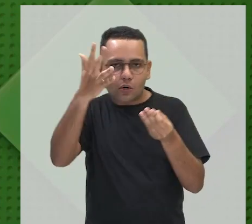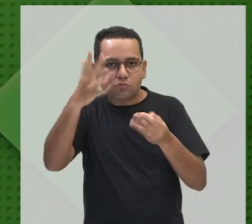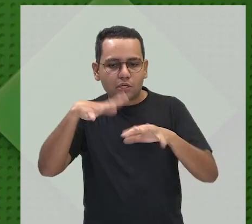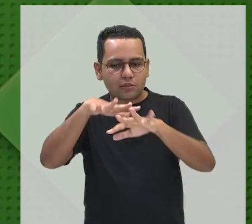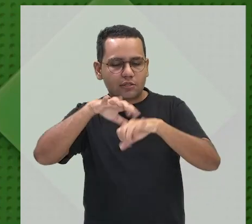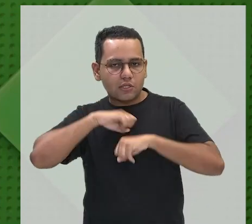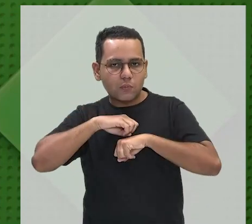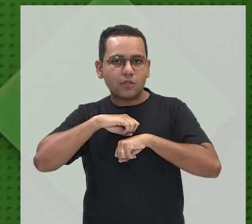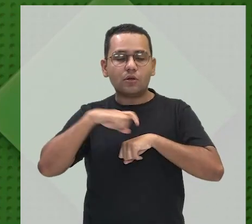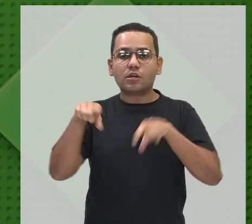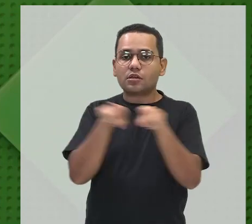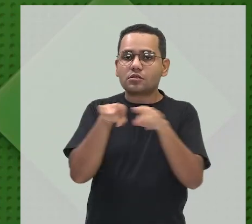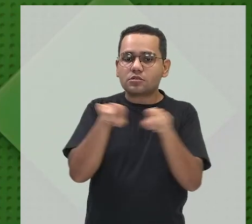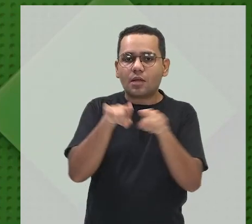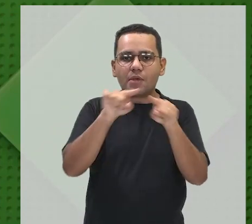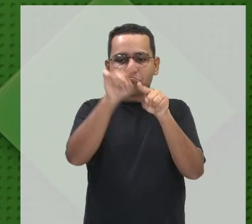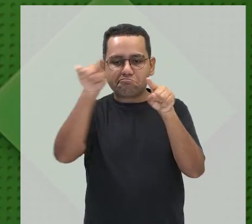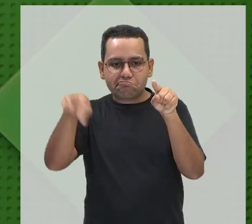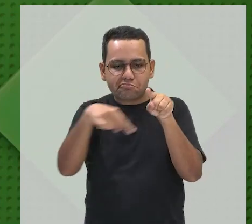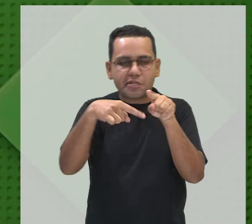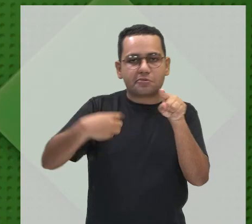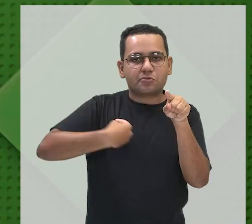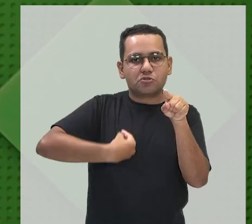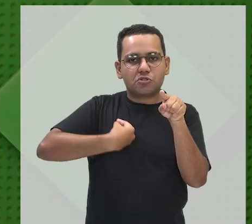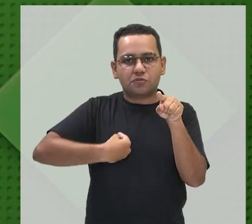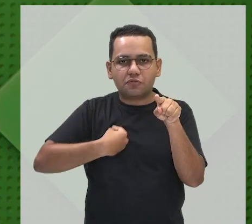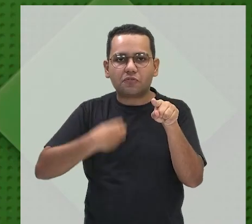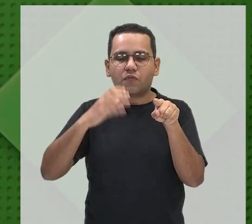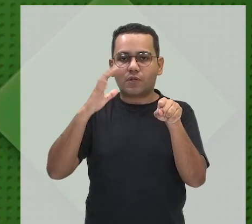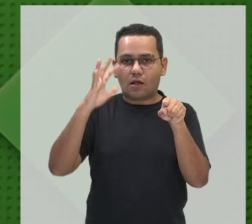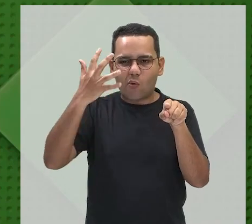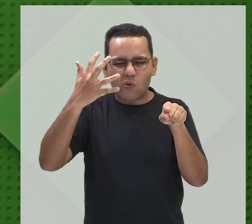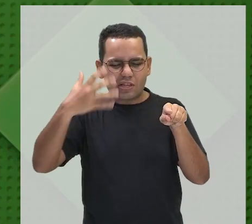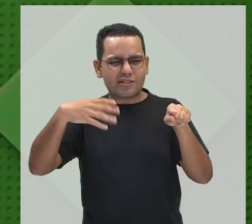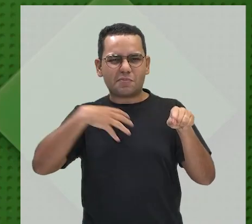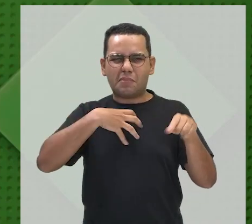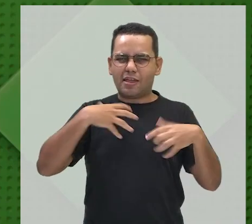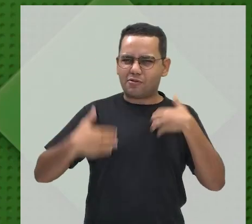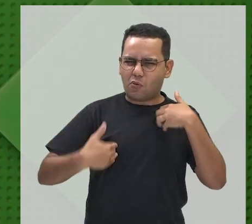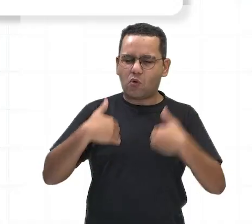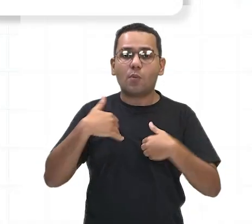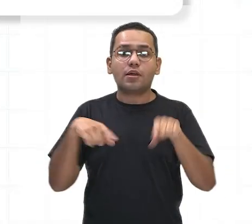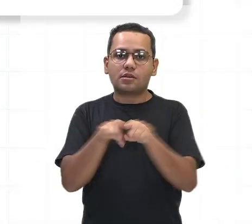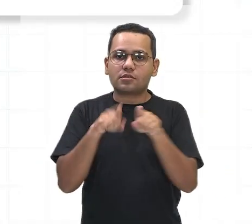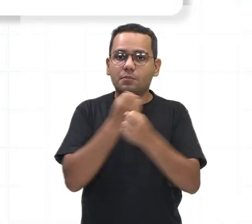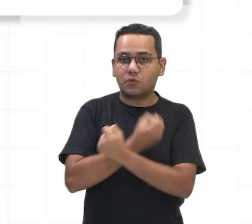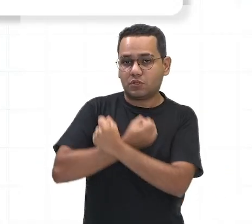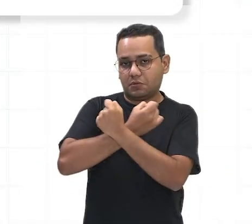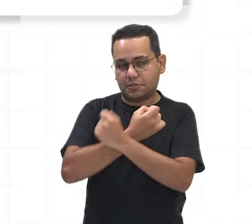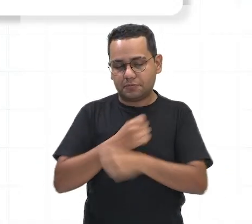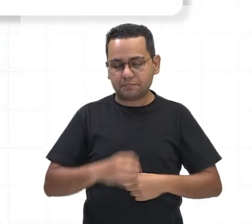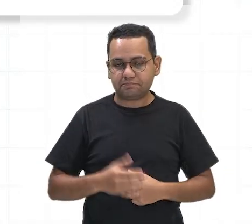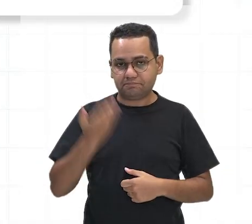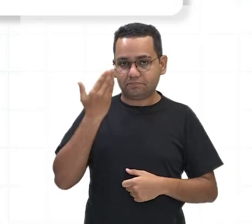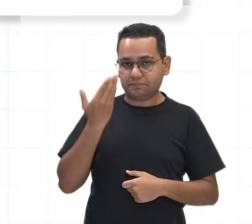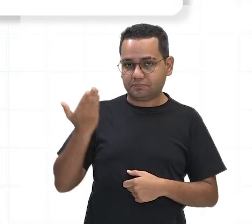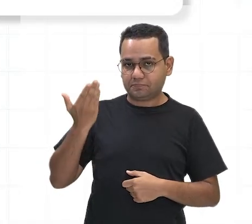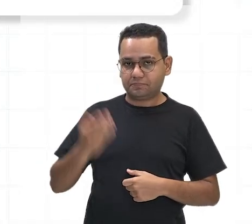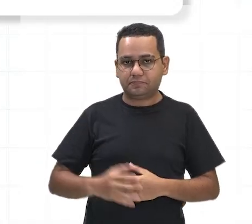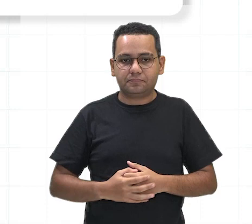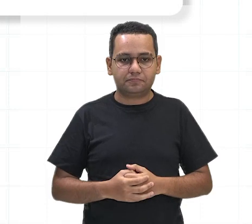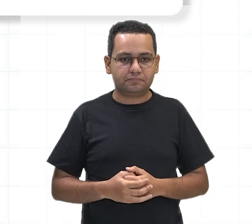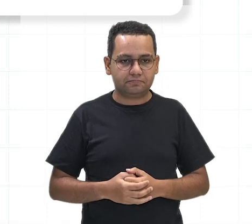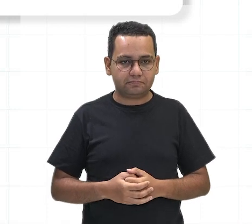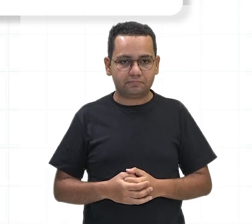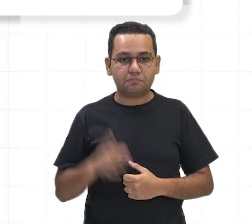que acontece o ciclo de vida, os sintomas e também a prevenção. Então a gente observa aí nessa imagem que a malária